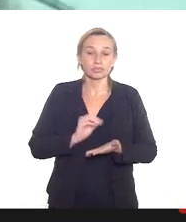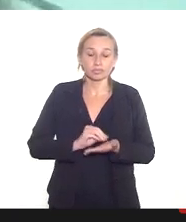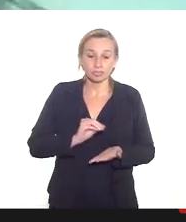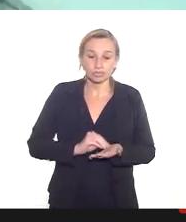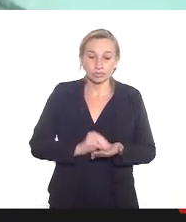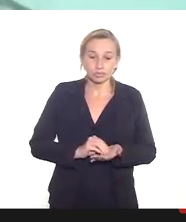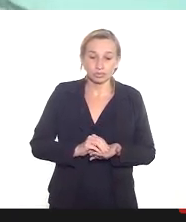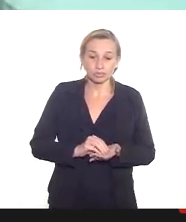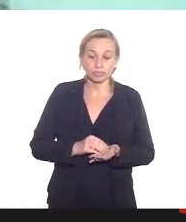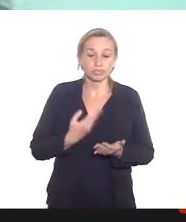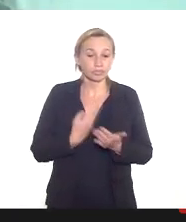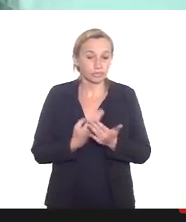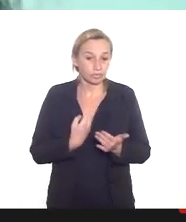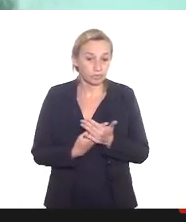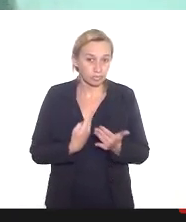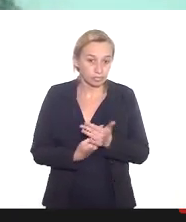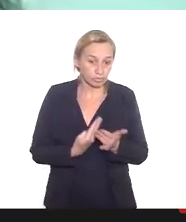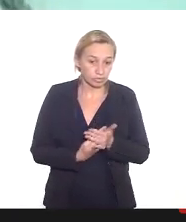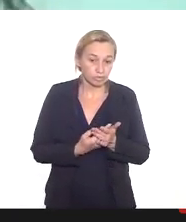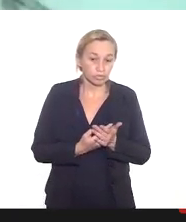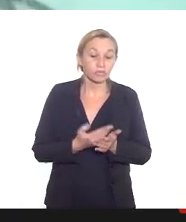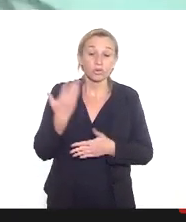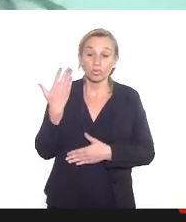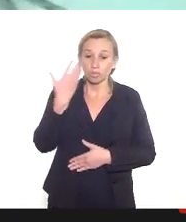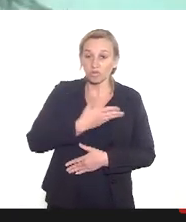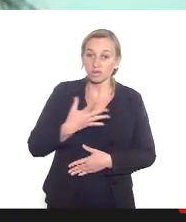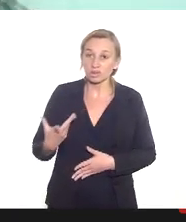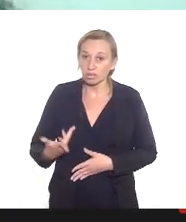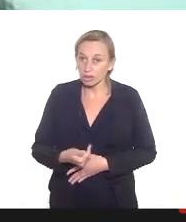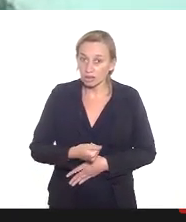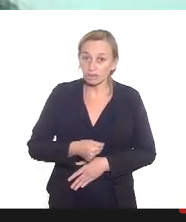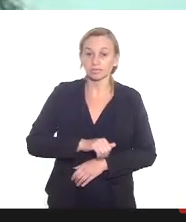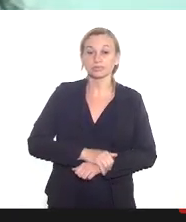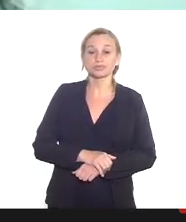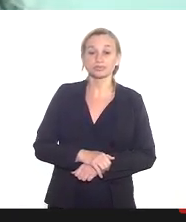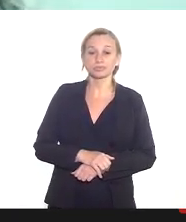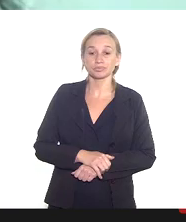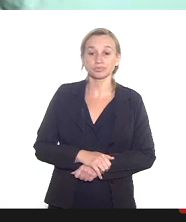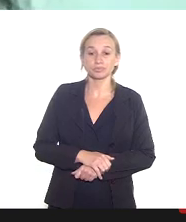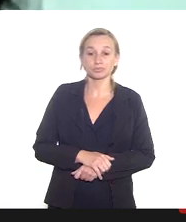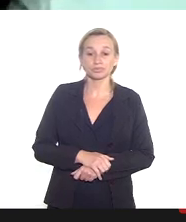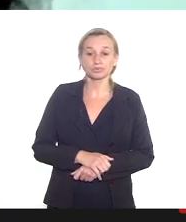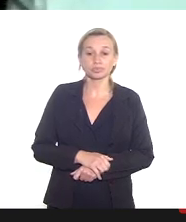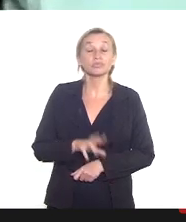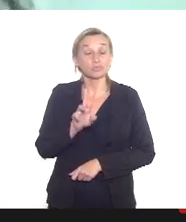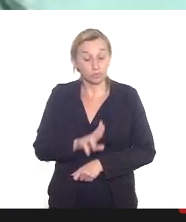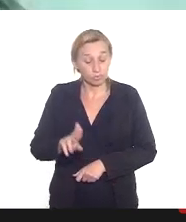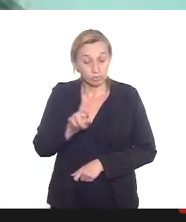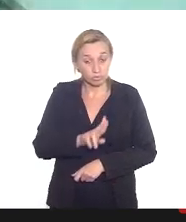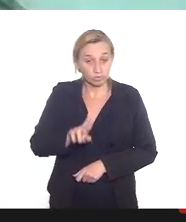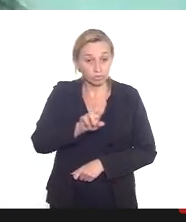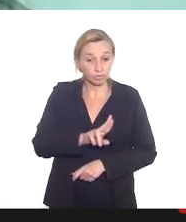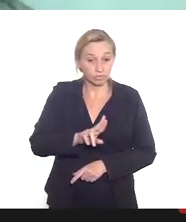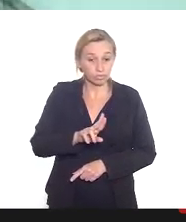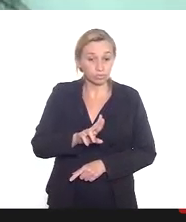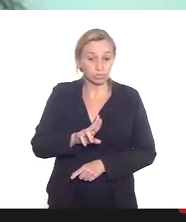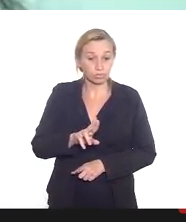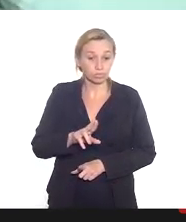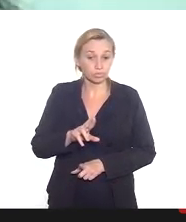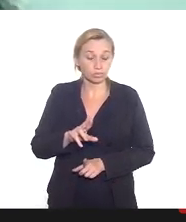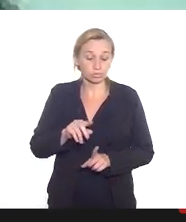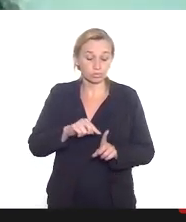de ensaio Clínico de estudos que comprovassem eficácia é do uso na gestação e